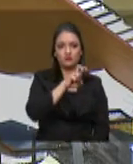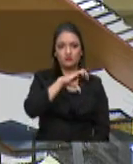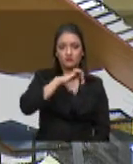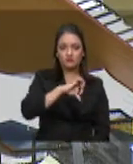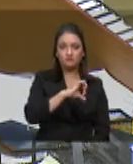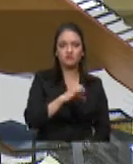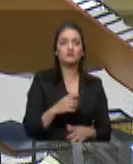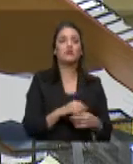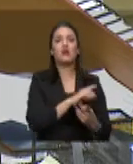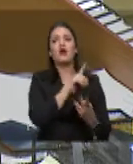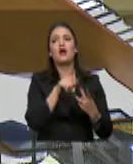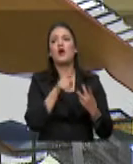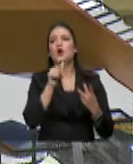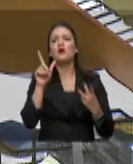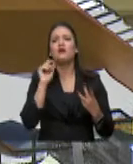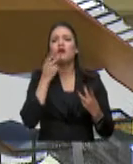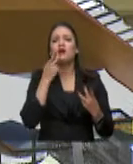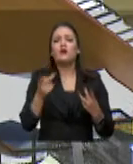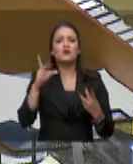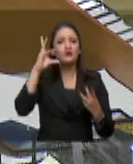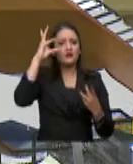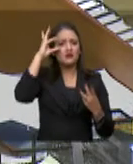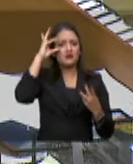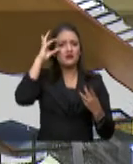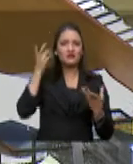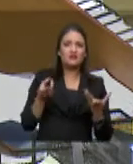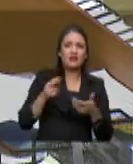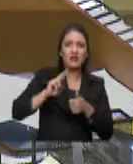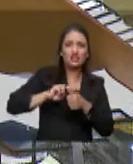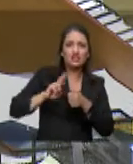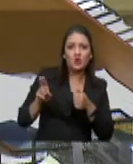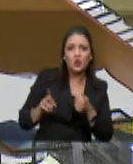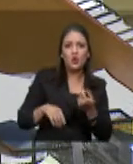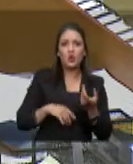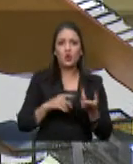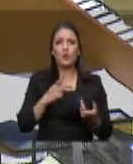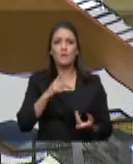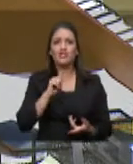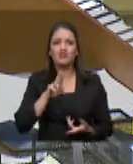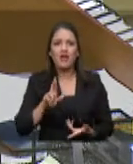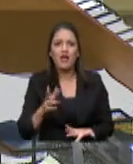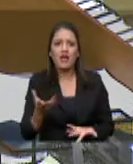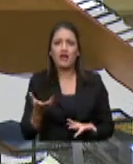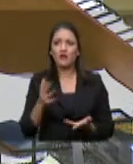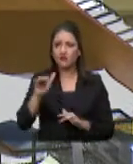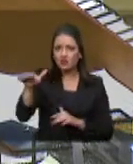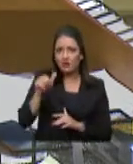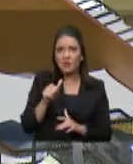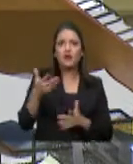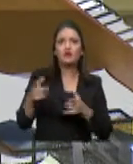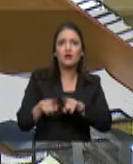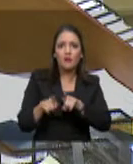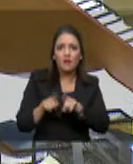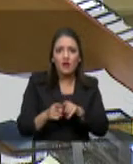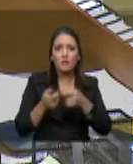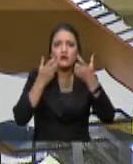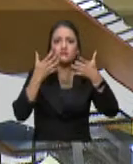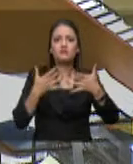pude acessar, se a AGU, a PGR, foi instada a se manifestar, porque se não